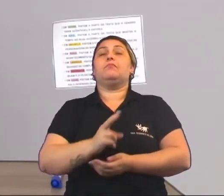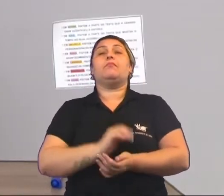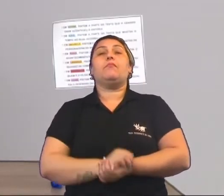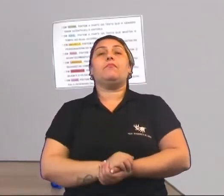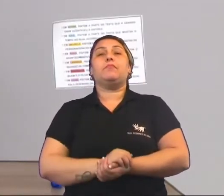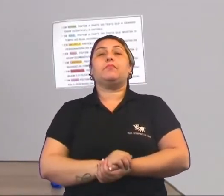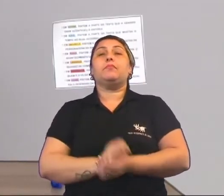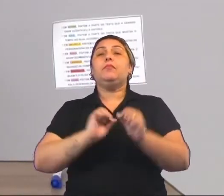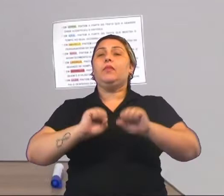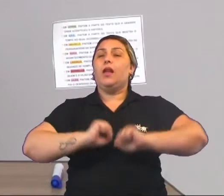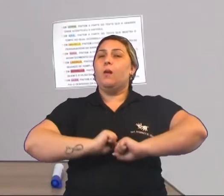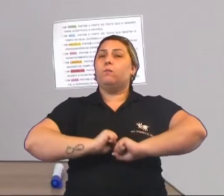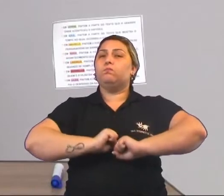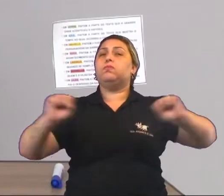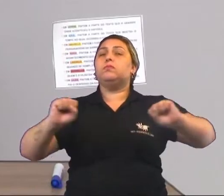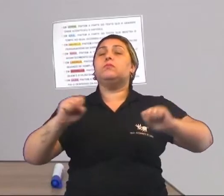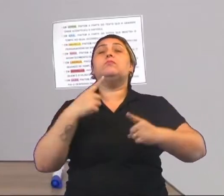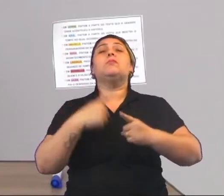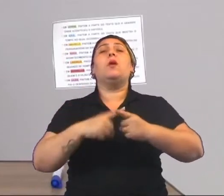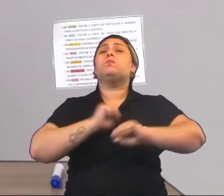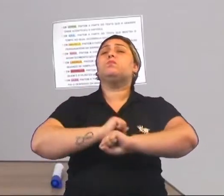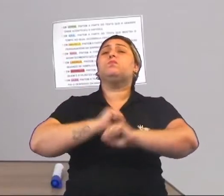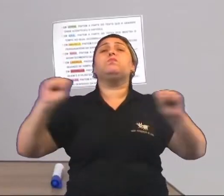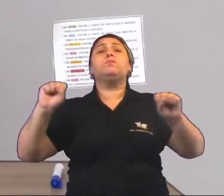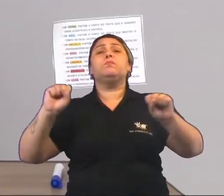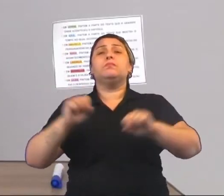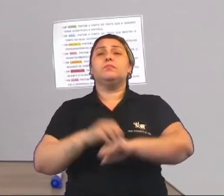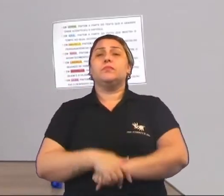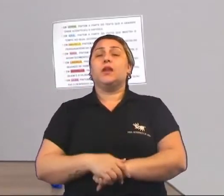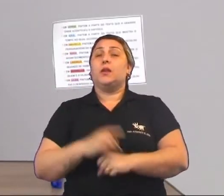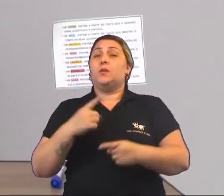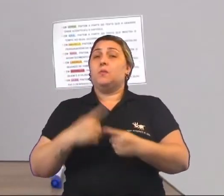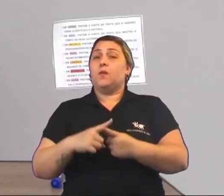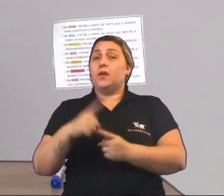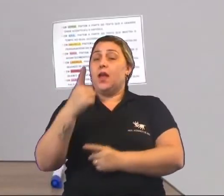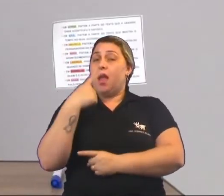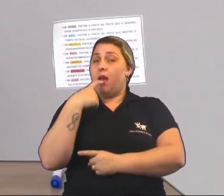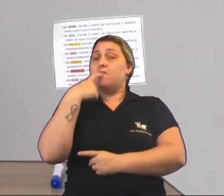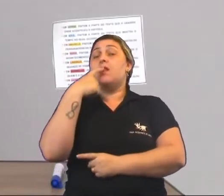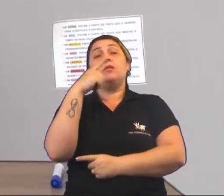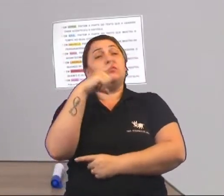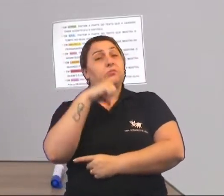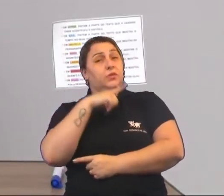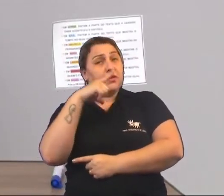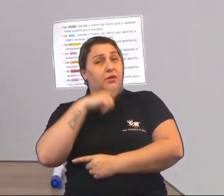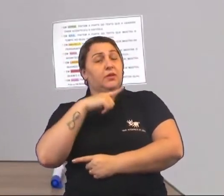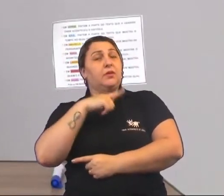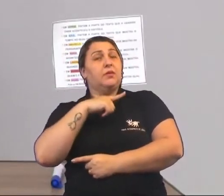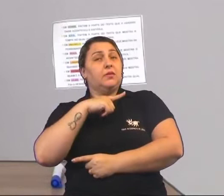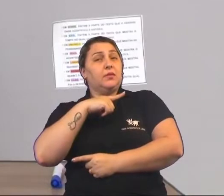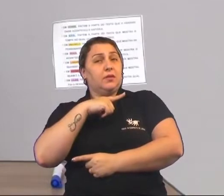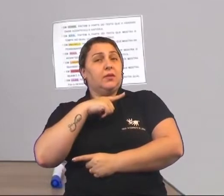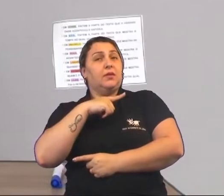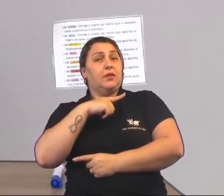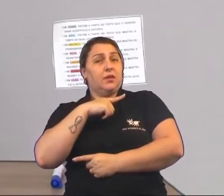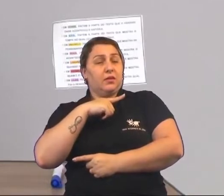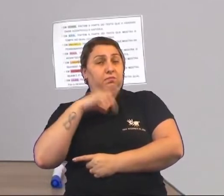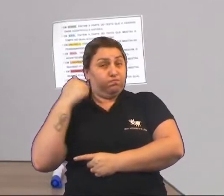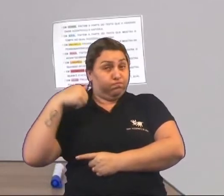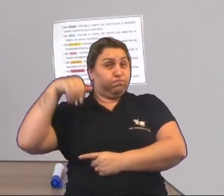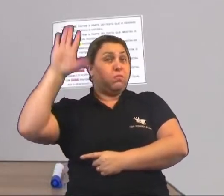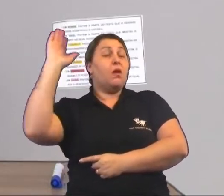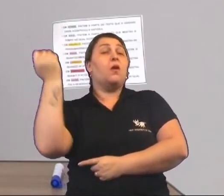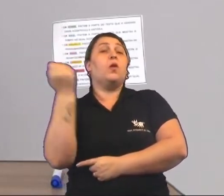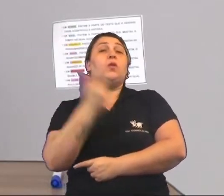E aí ele acaba estourando. Por que que ele estoura então? Porque a inveja que ele tinha era muito grande.